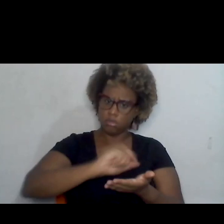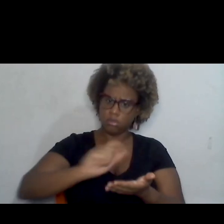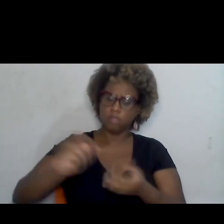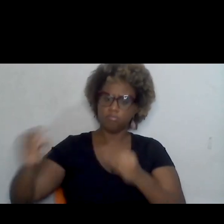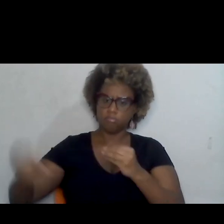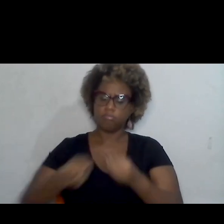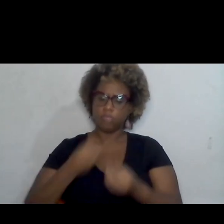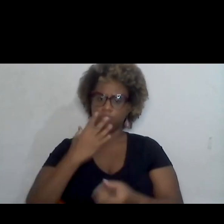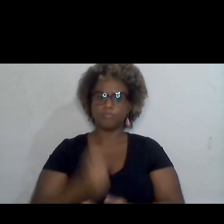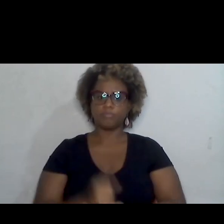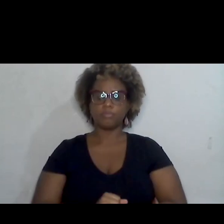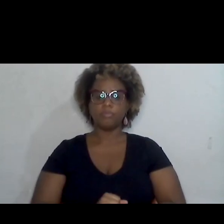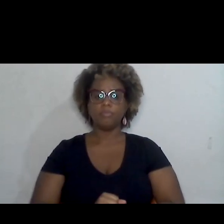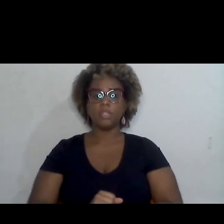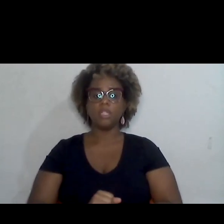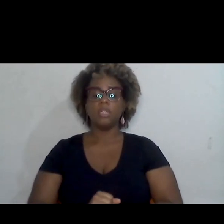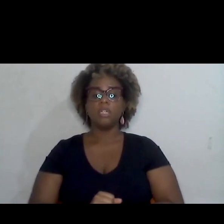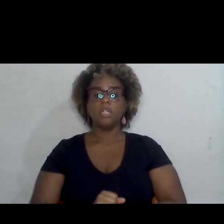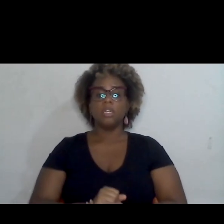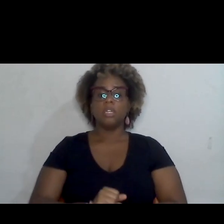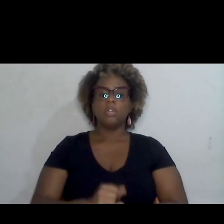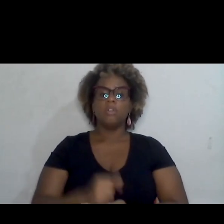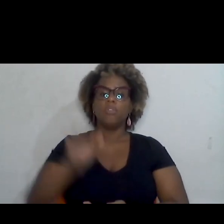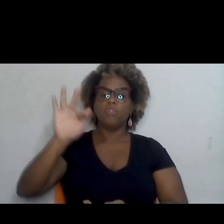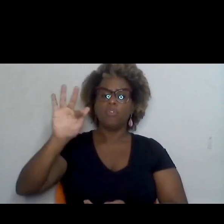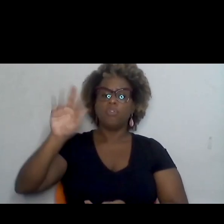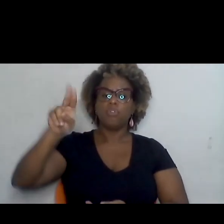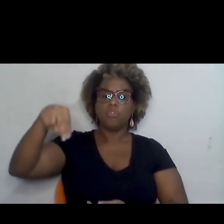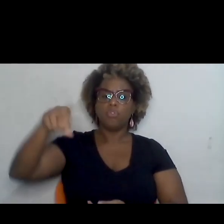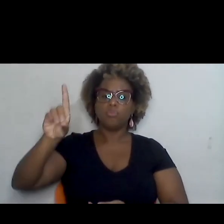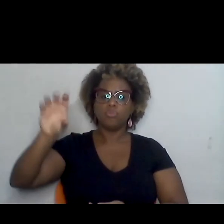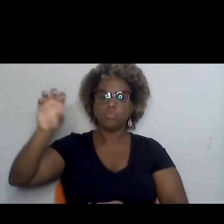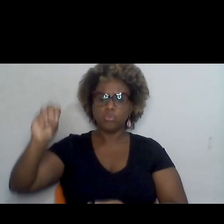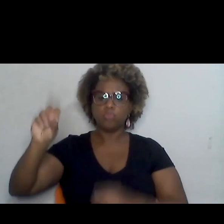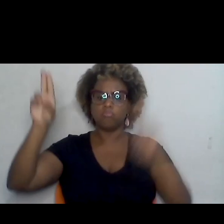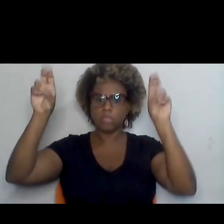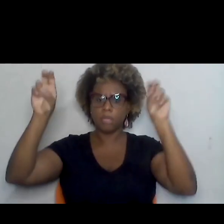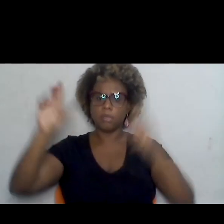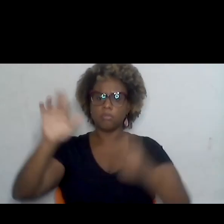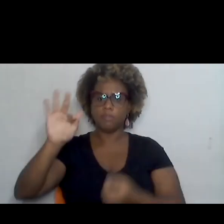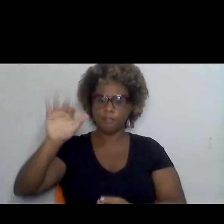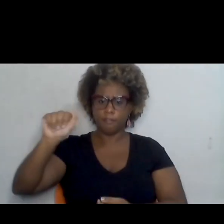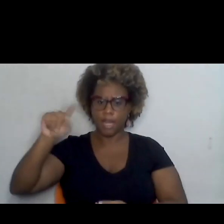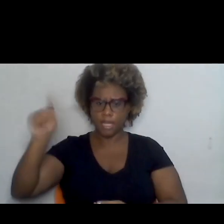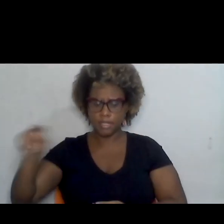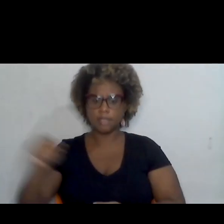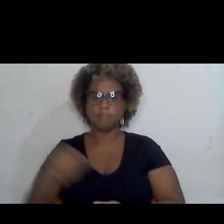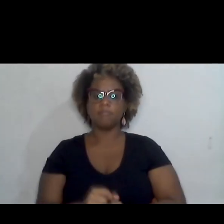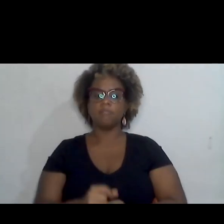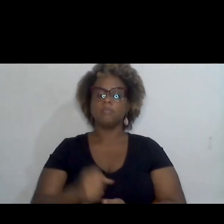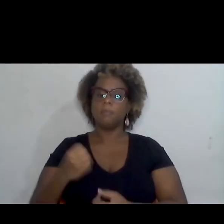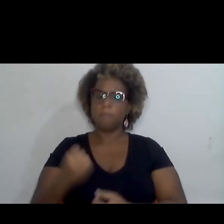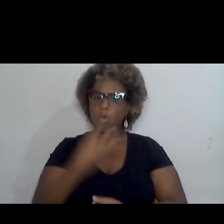Sobre reformulação do FAS e do fundo, a Sara já falou bastante aqui, só reforçando da necessidade de atualização, de necessidade